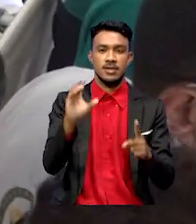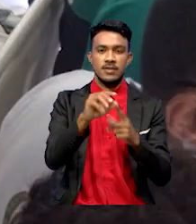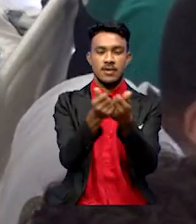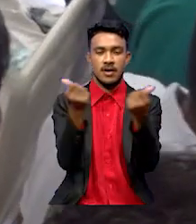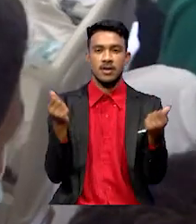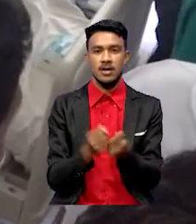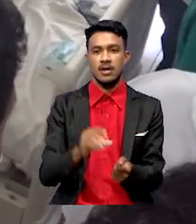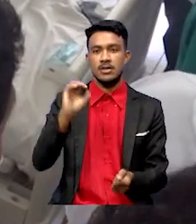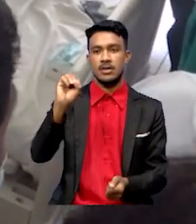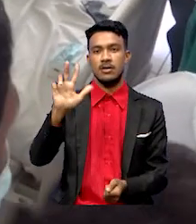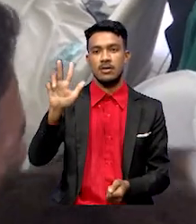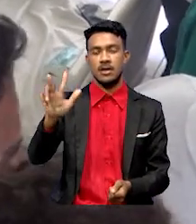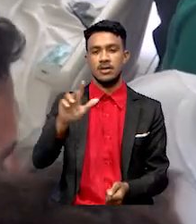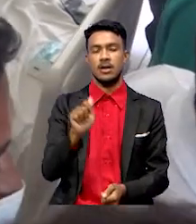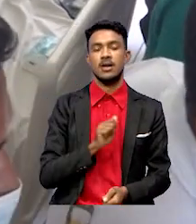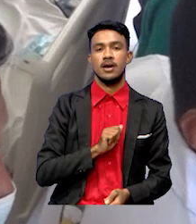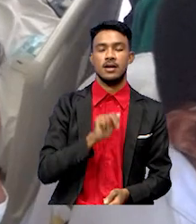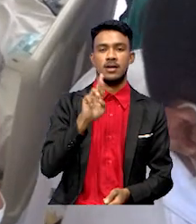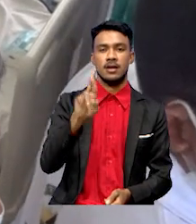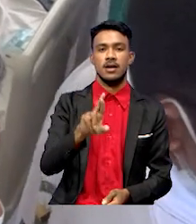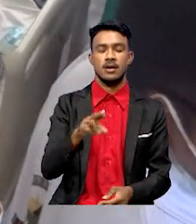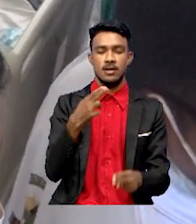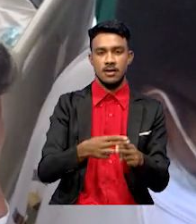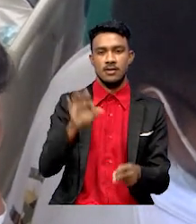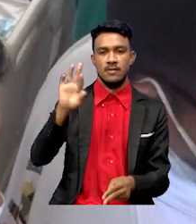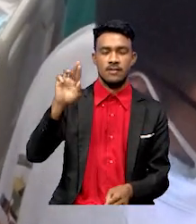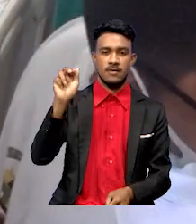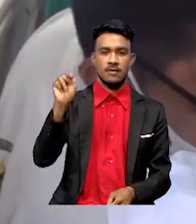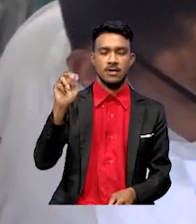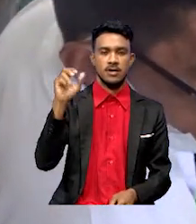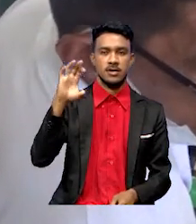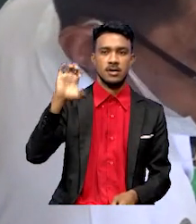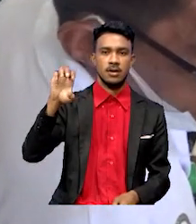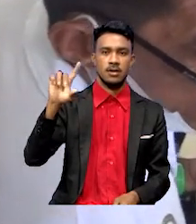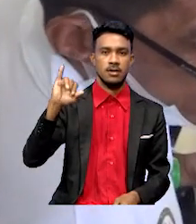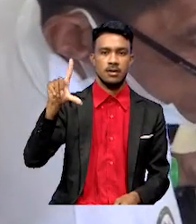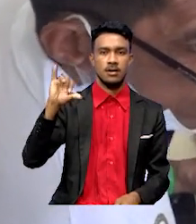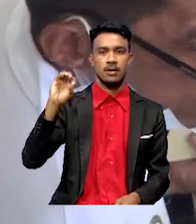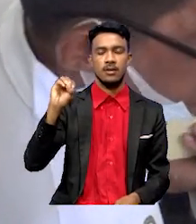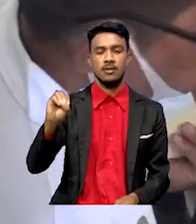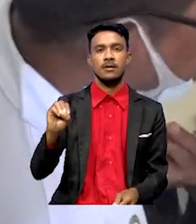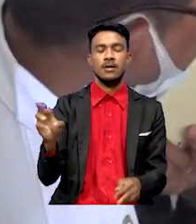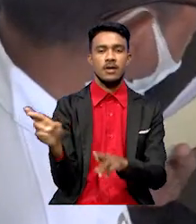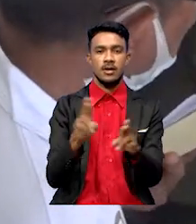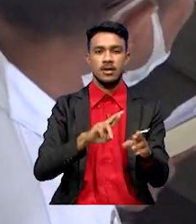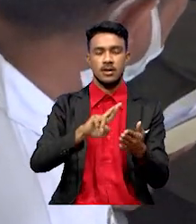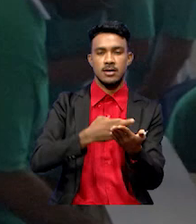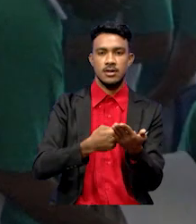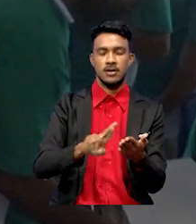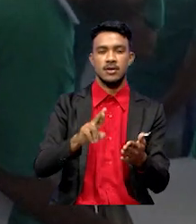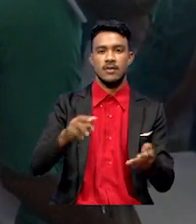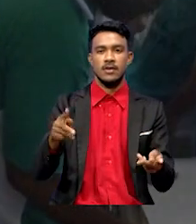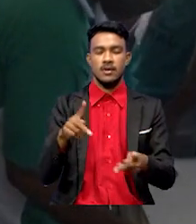Anim Fuik Aitara Clarang Franzelino Maia Hateteng, comunidade Sirenenara resista ona e a formato